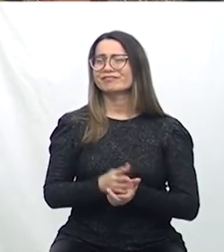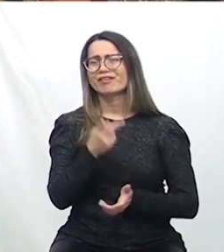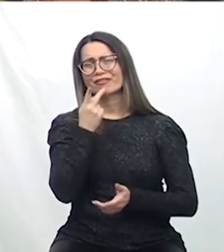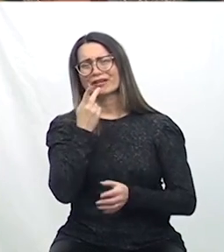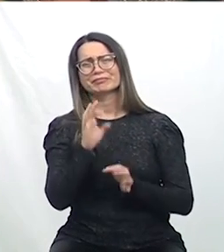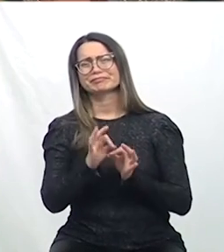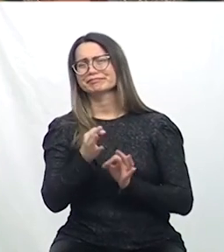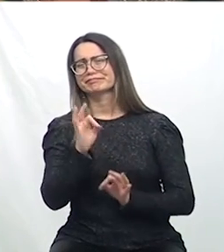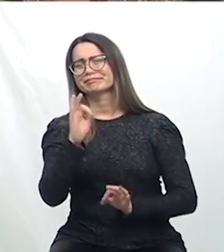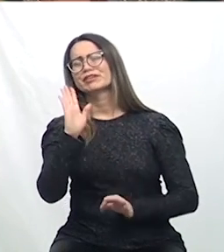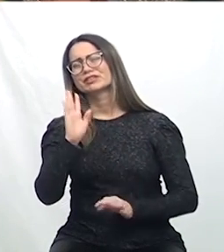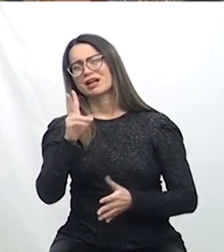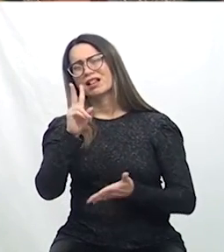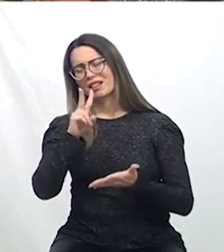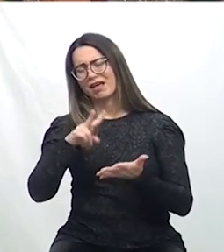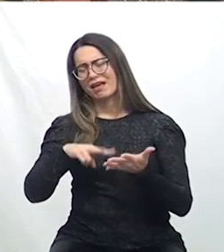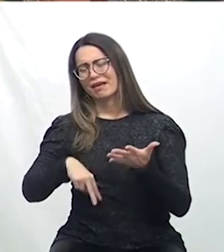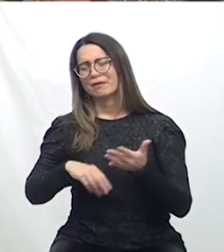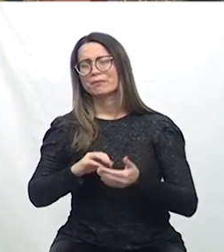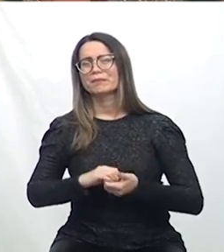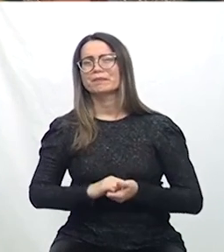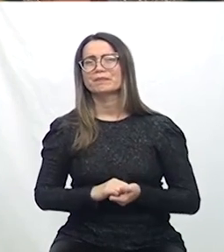já foi lido, né, pelo Nicola,